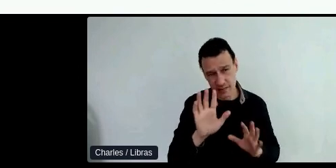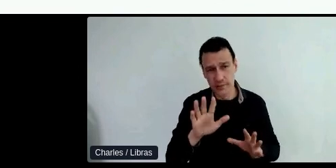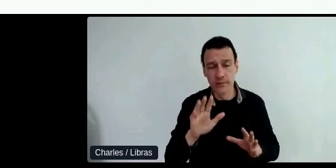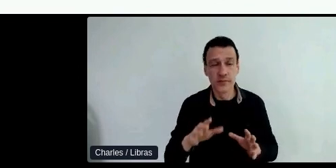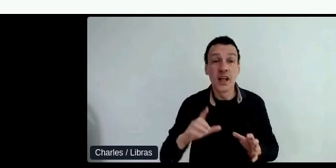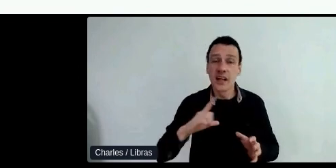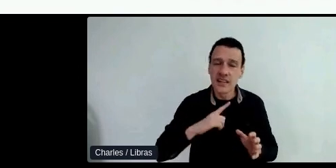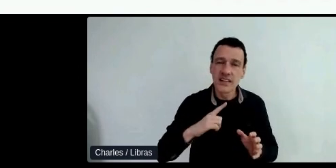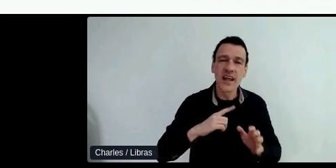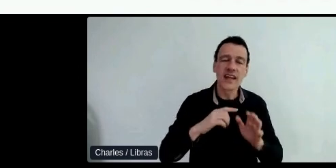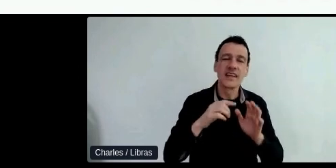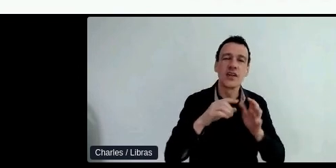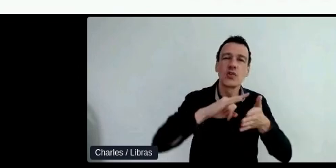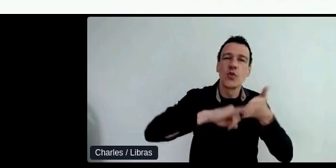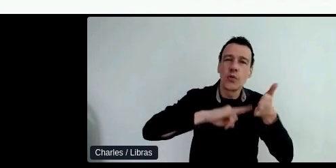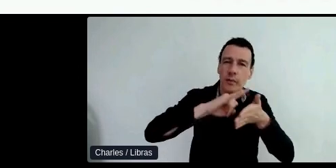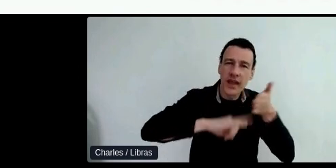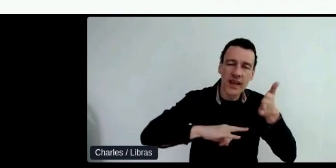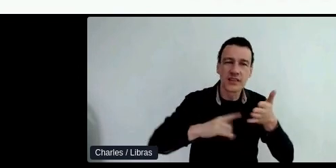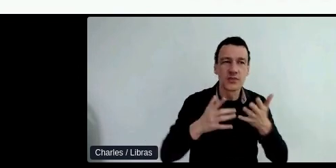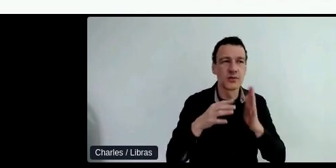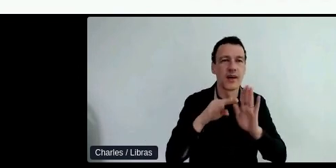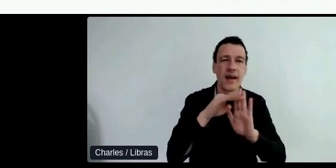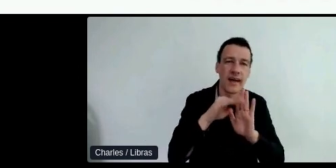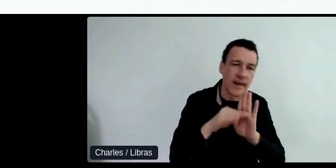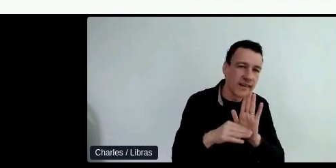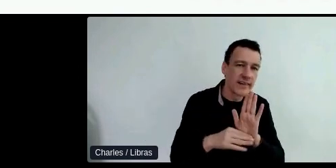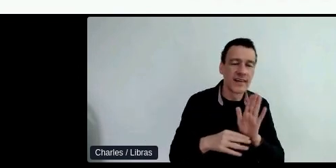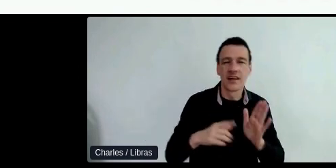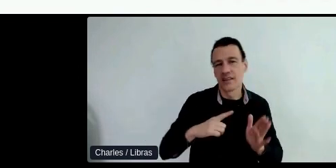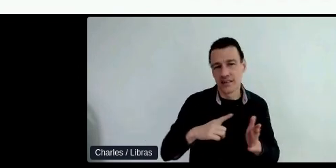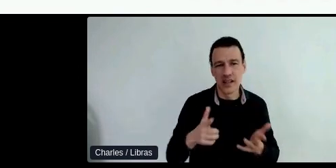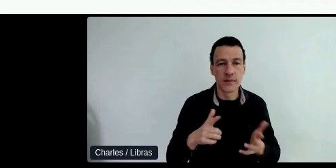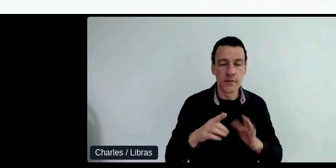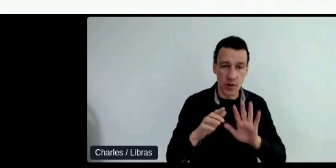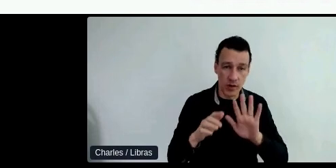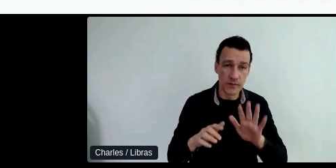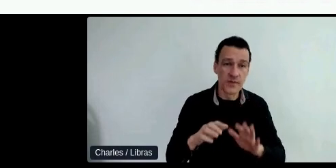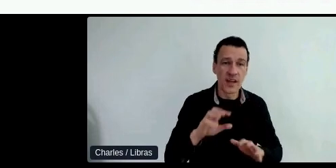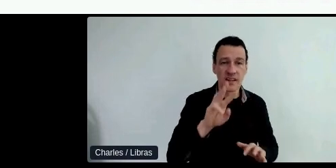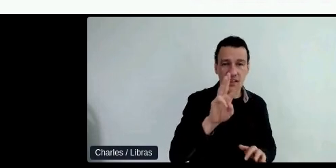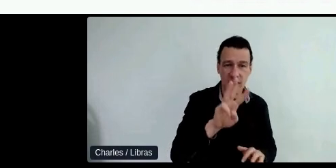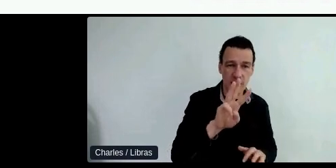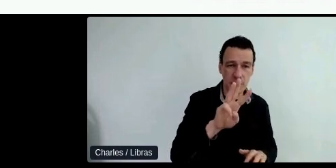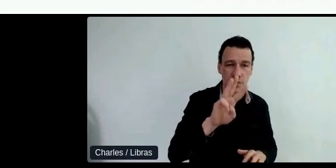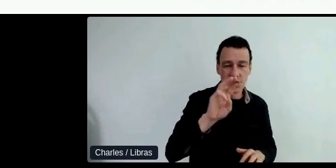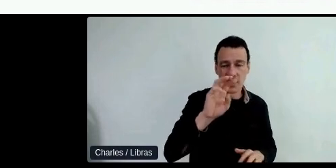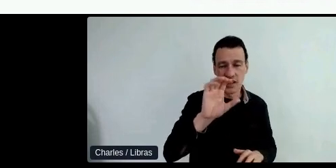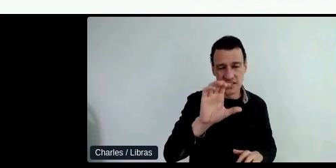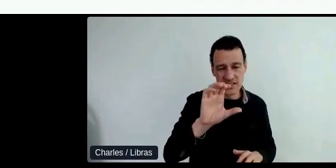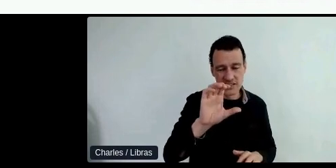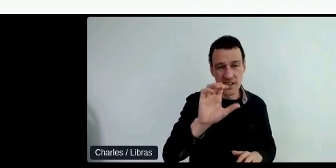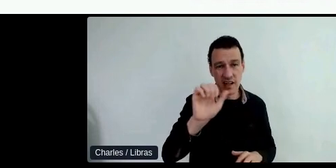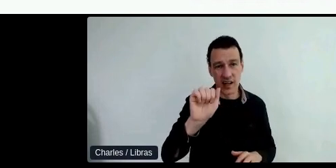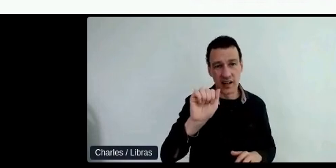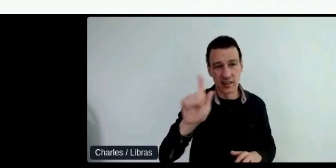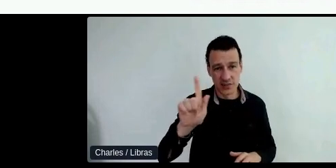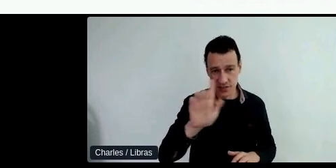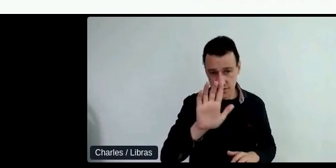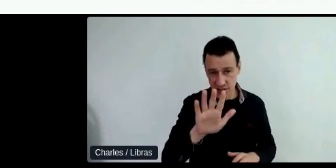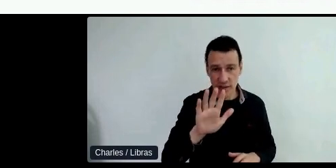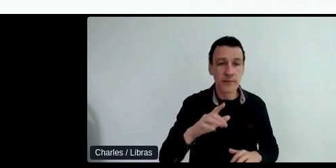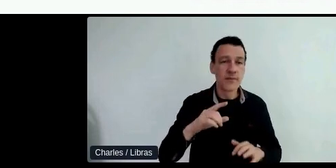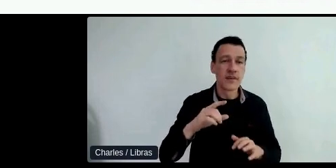nos orientam. O W3C é um consórcio, né, internacional que dita regras